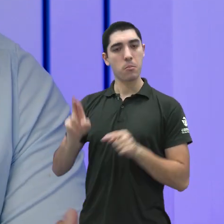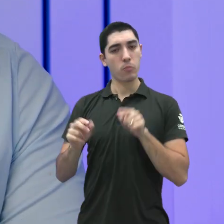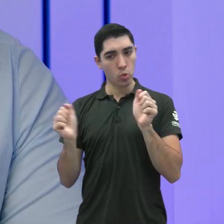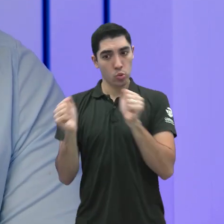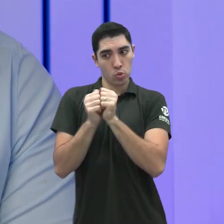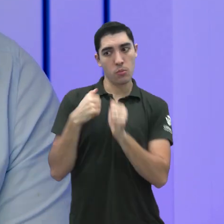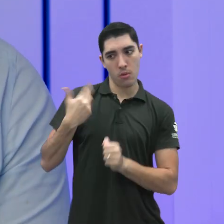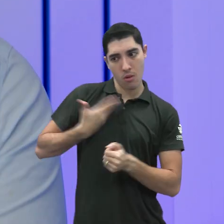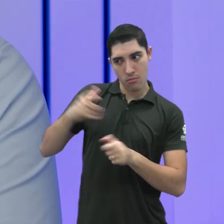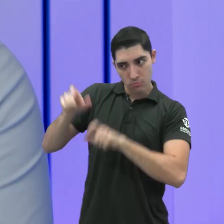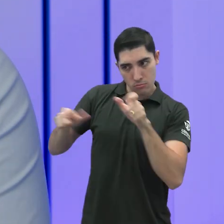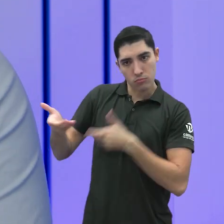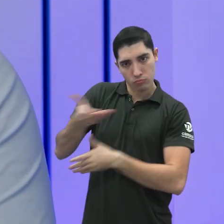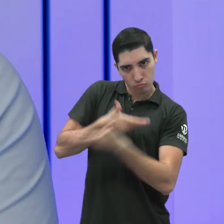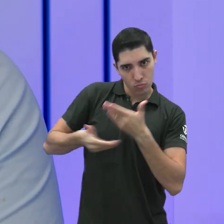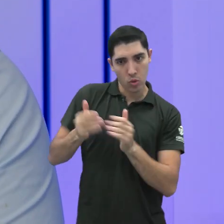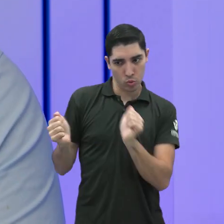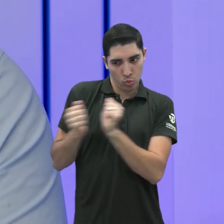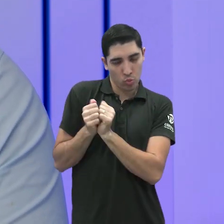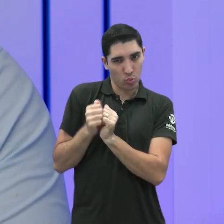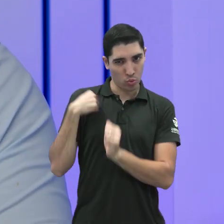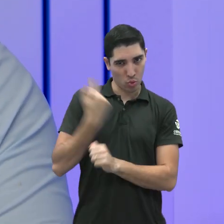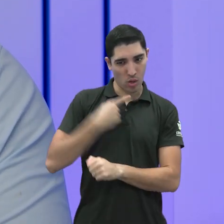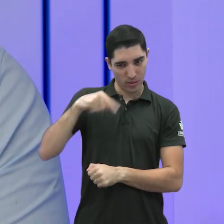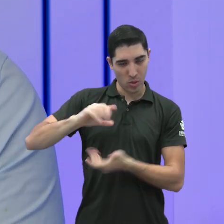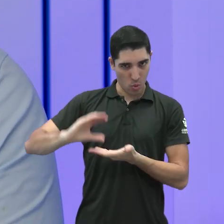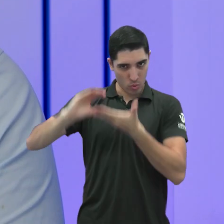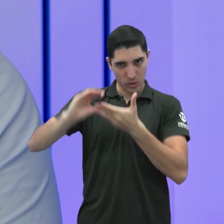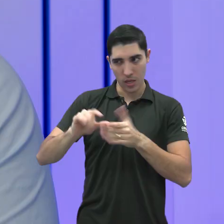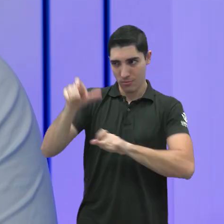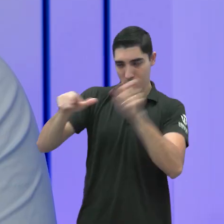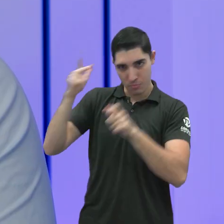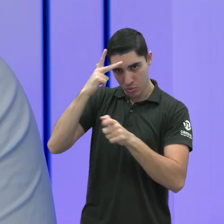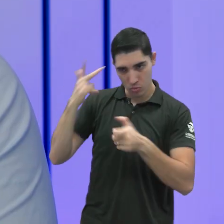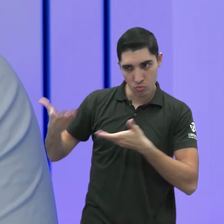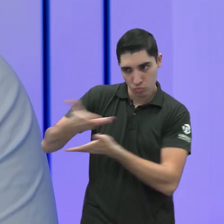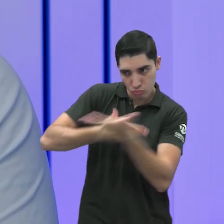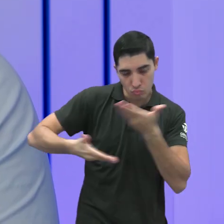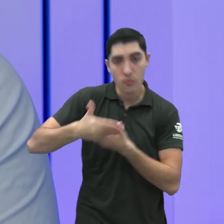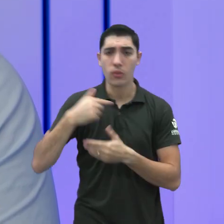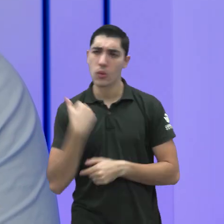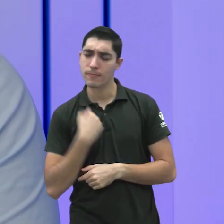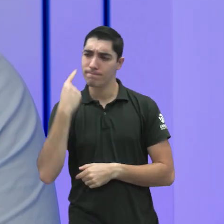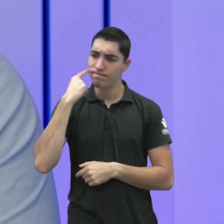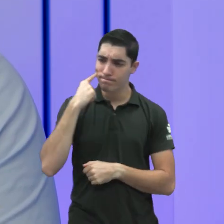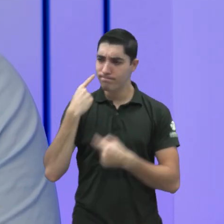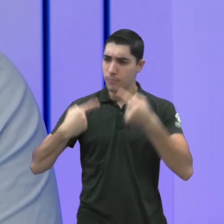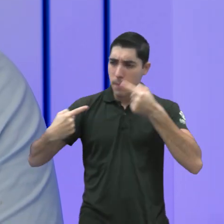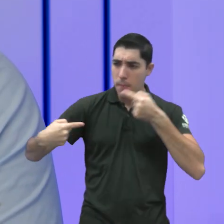discuta mais sobre isso ou sobre aquilo, sobre essa parte de, por exemplo, de